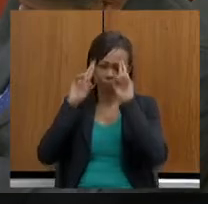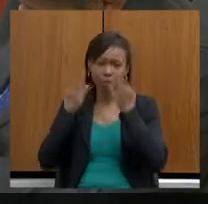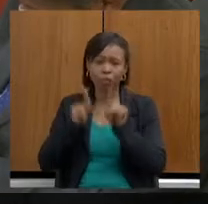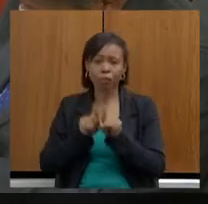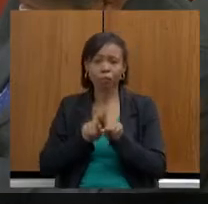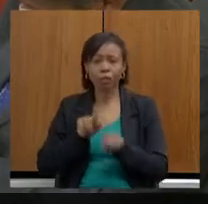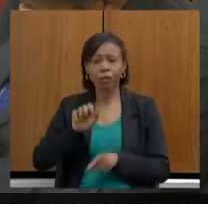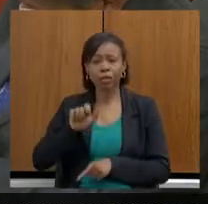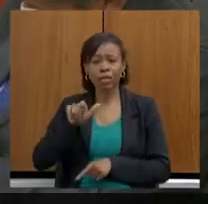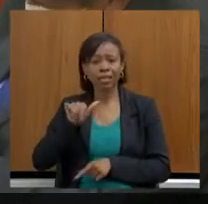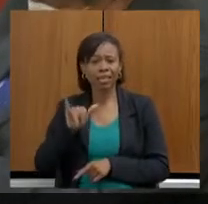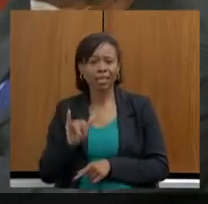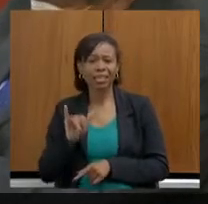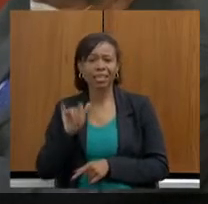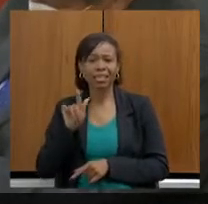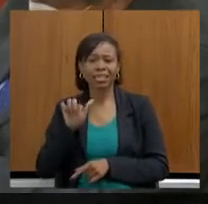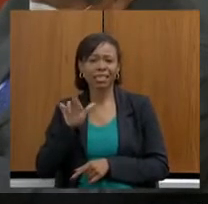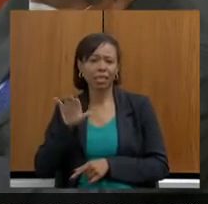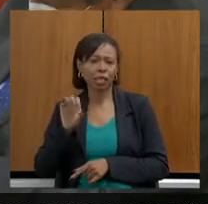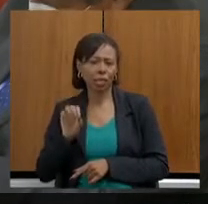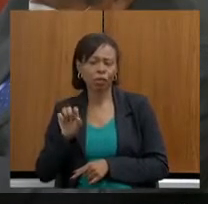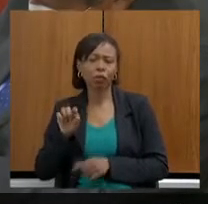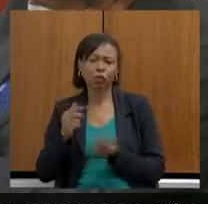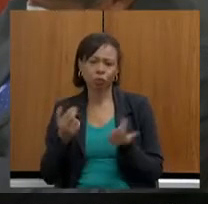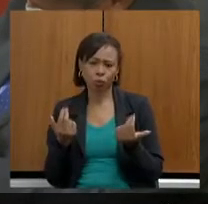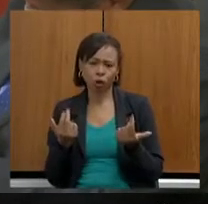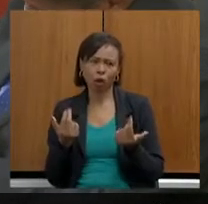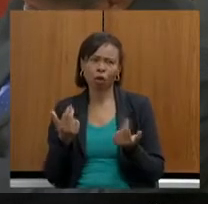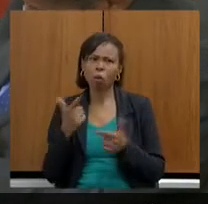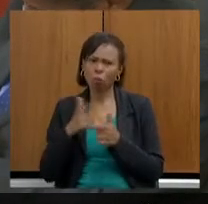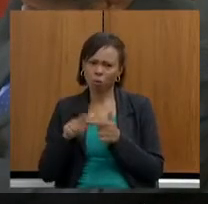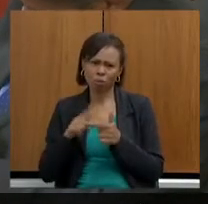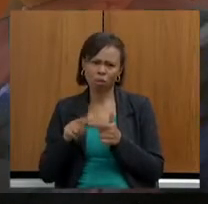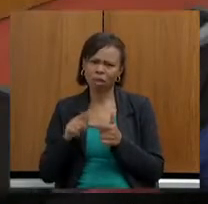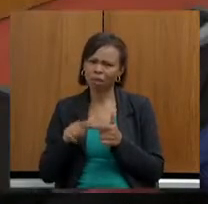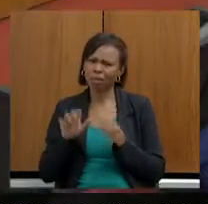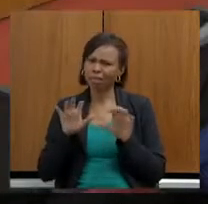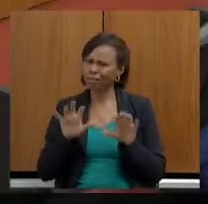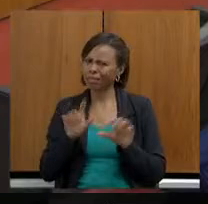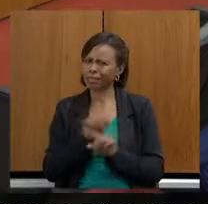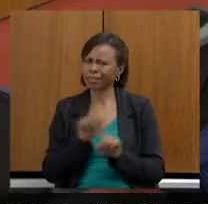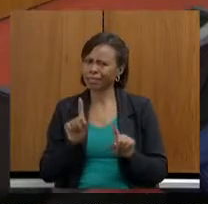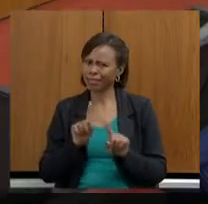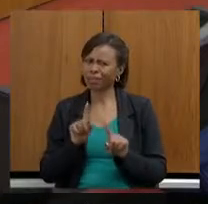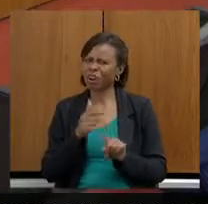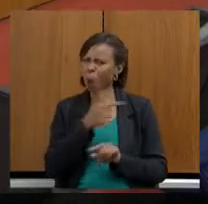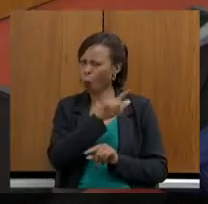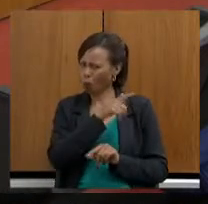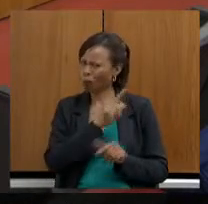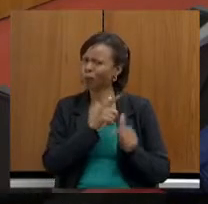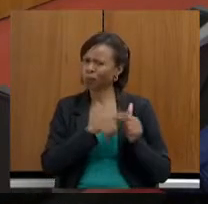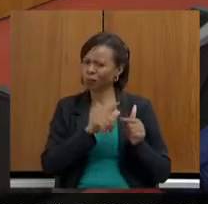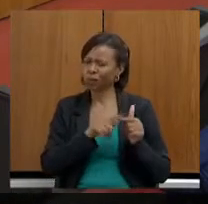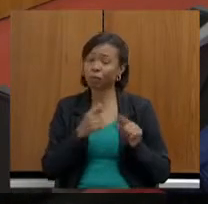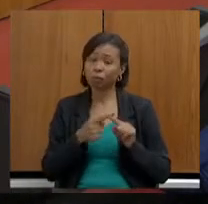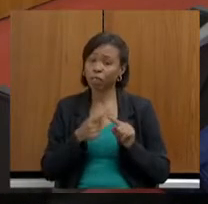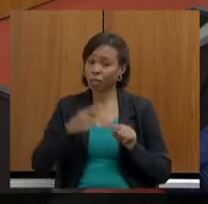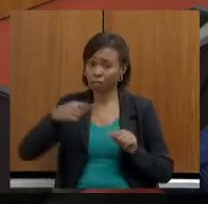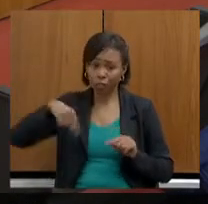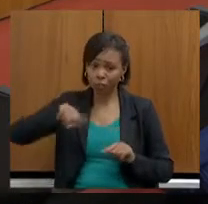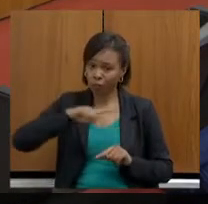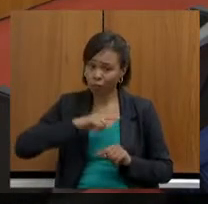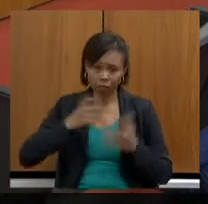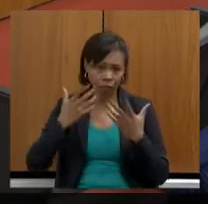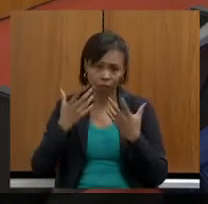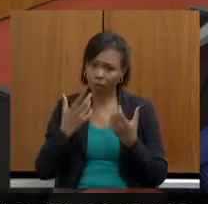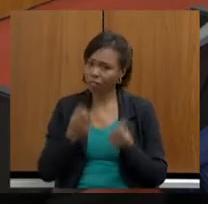mesma forma o problema não foi esse o problema deve ter sido outro porque a gente não aceitaria isso nós não aceitamos mais